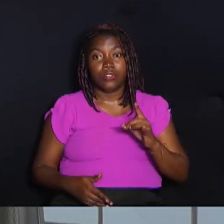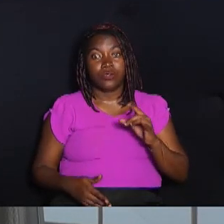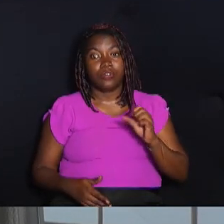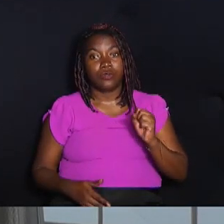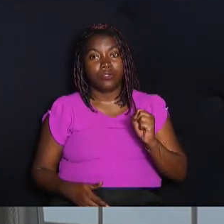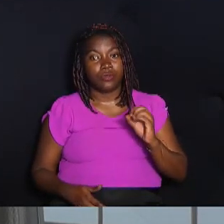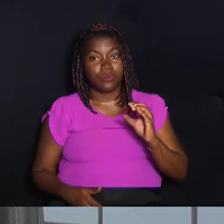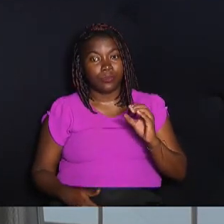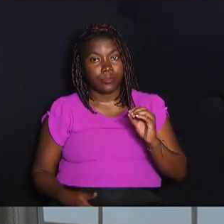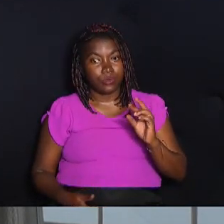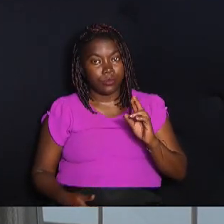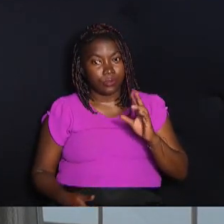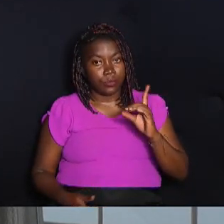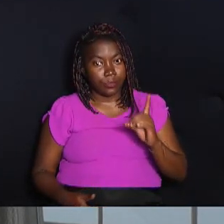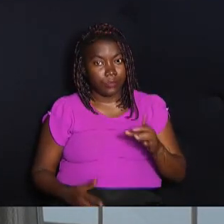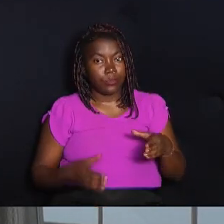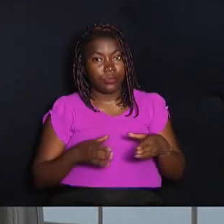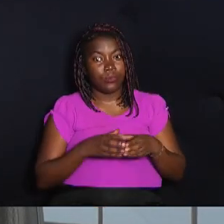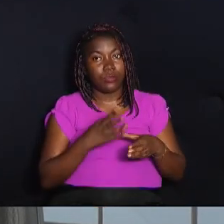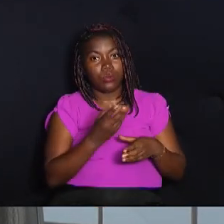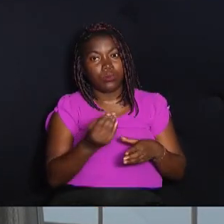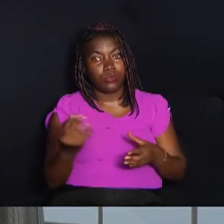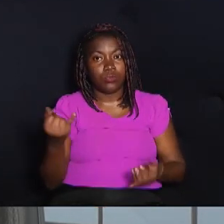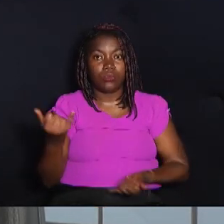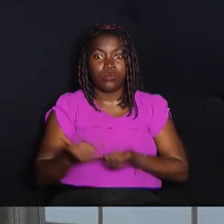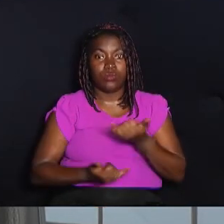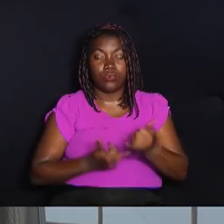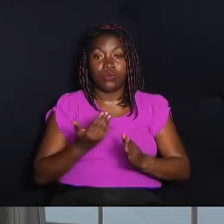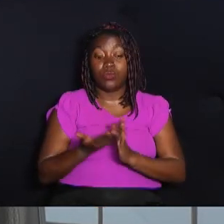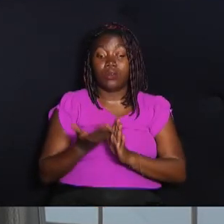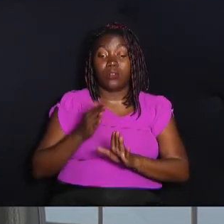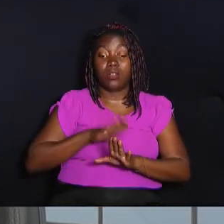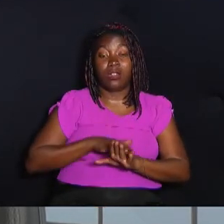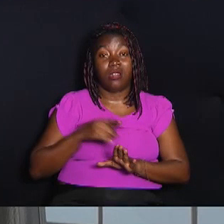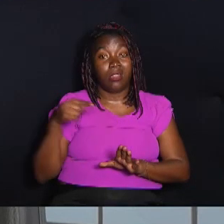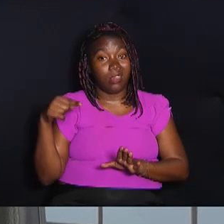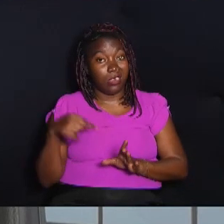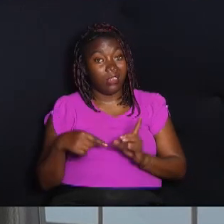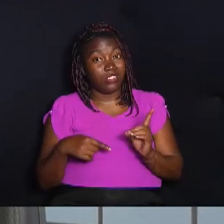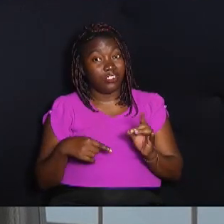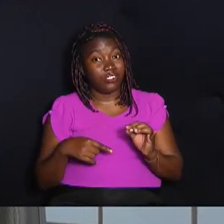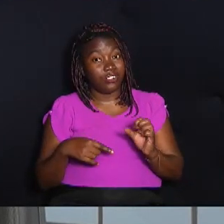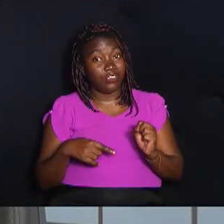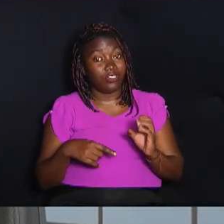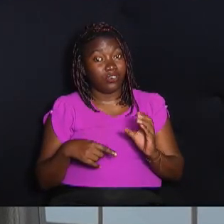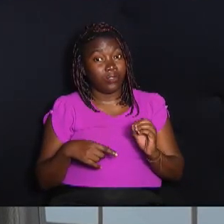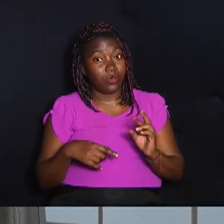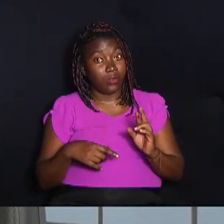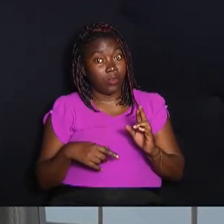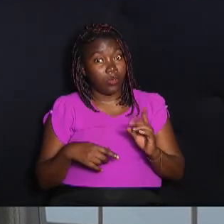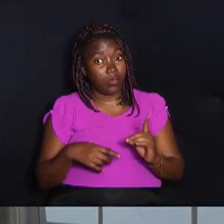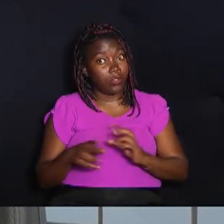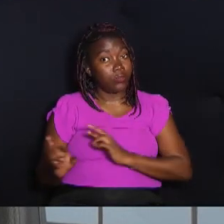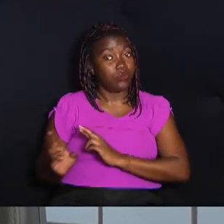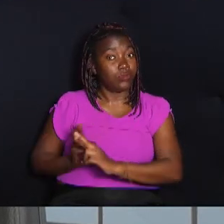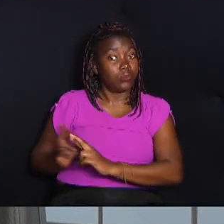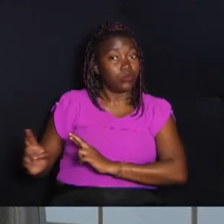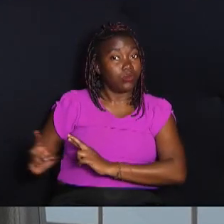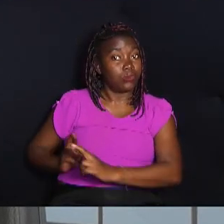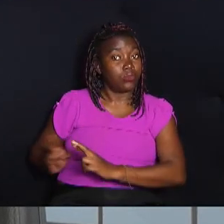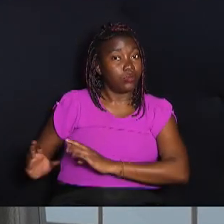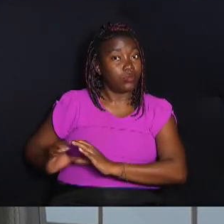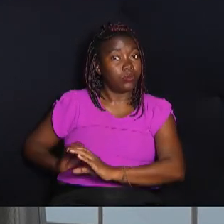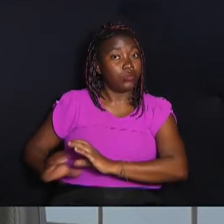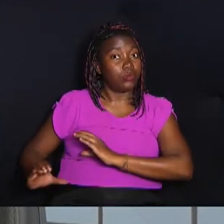que muitos jogam, né? E através desse Discord as pessoas conversam, se comunicam.